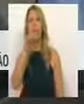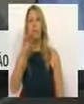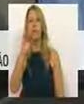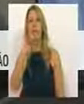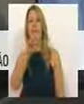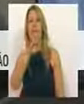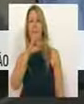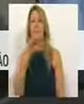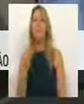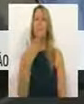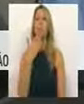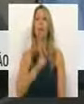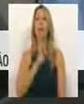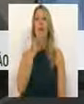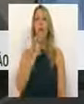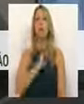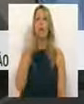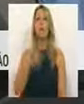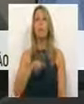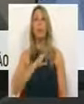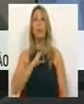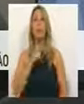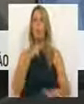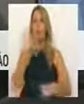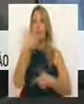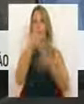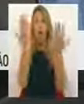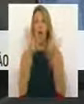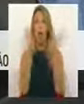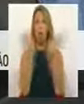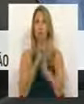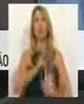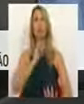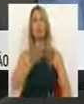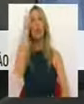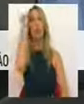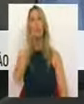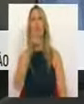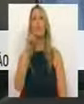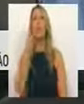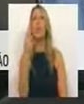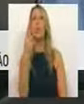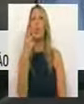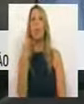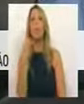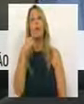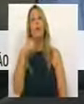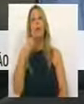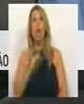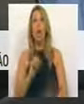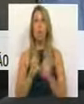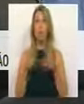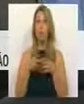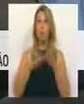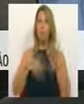Presidente, muito bom dia a todos. Senhor Professor Rui Nunes, em nome do Grupo Parlamentar do PSD, gostava de o cumprimentar, naturalmente,